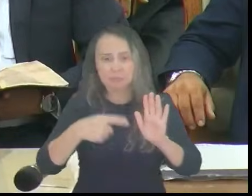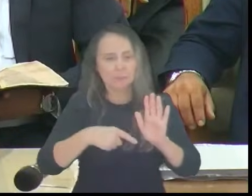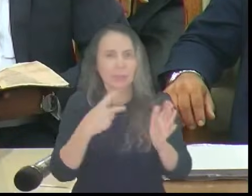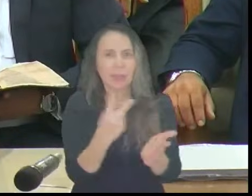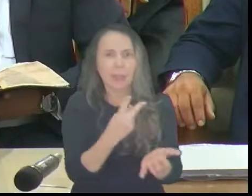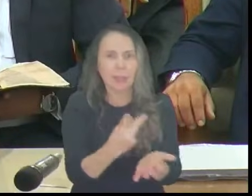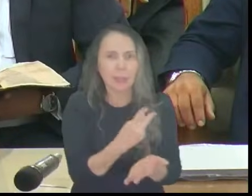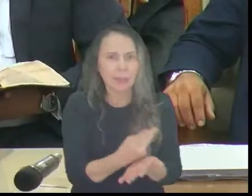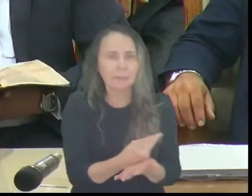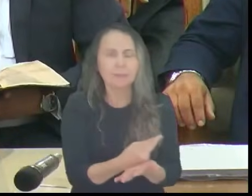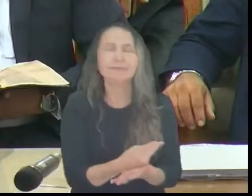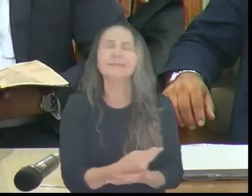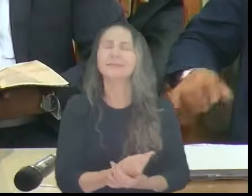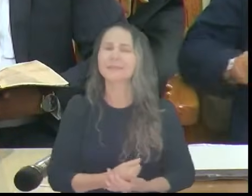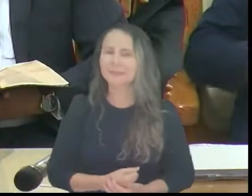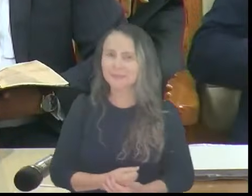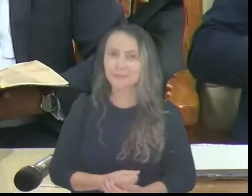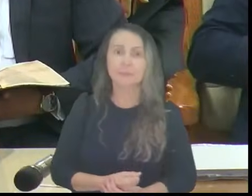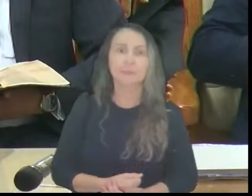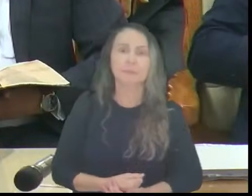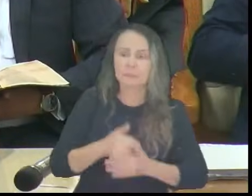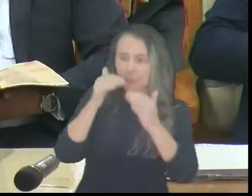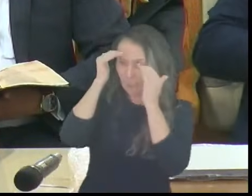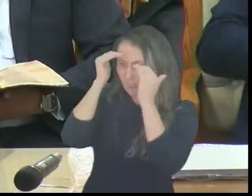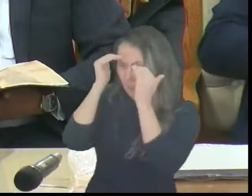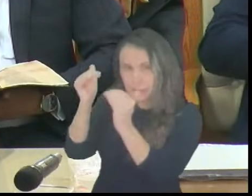Recebeu ou não recebeu? E ele fez?